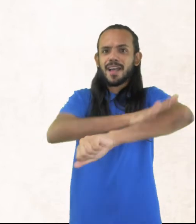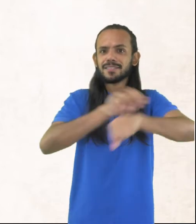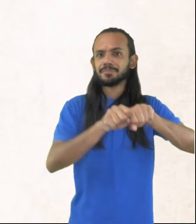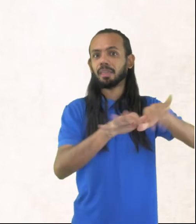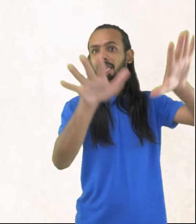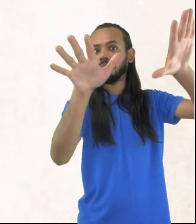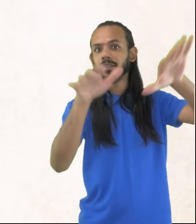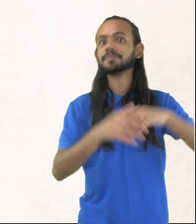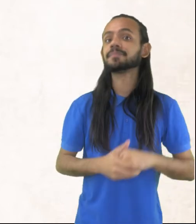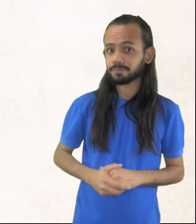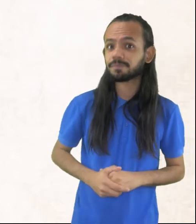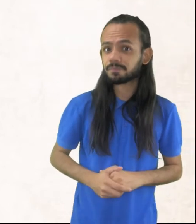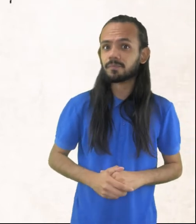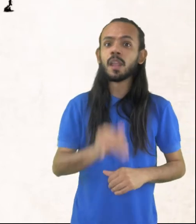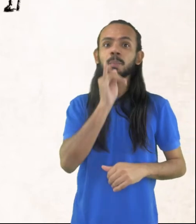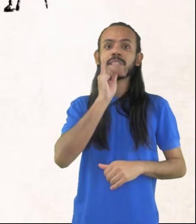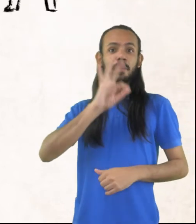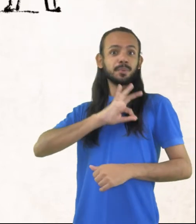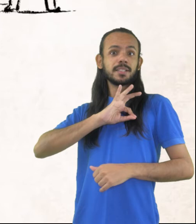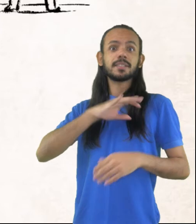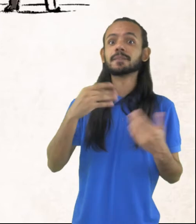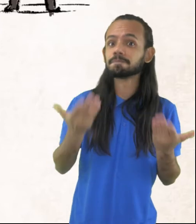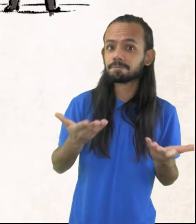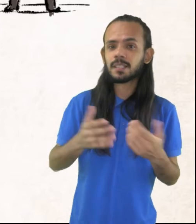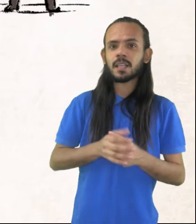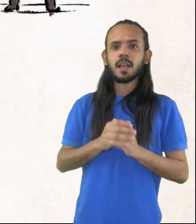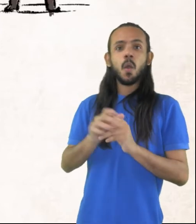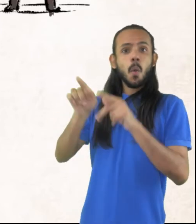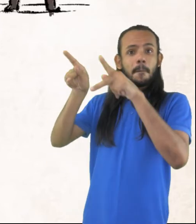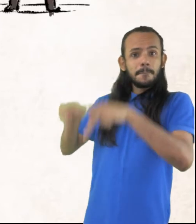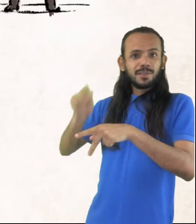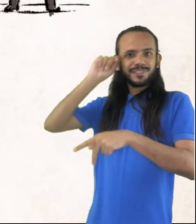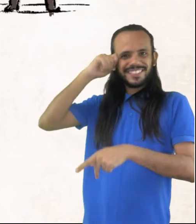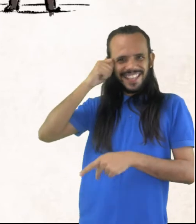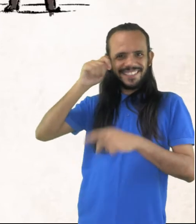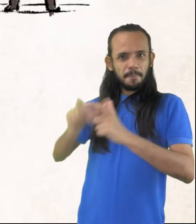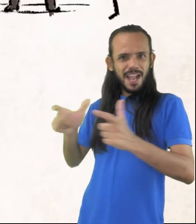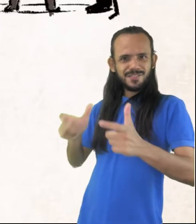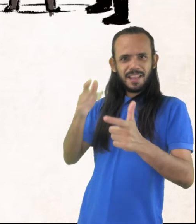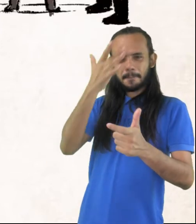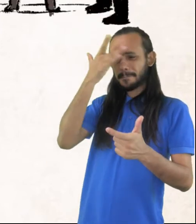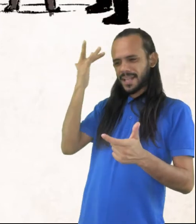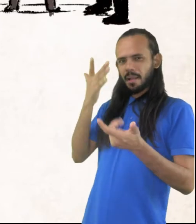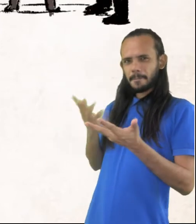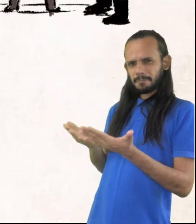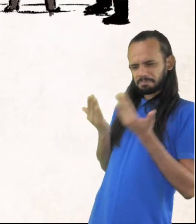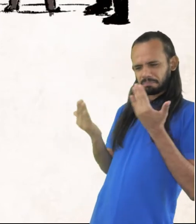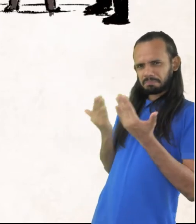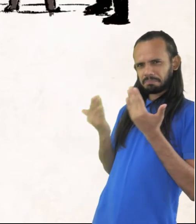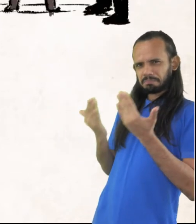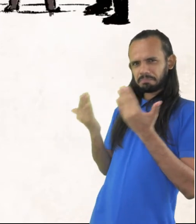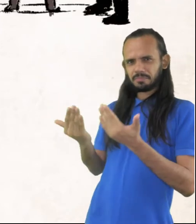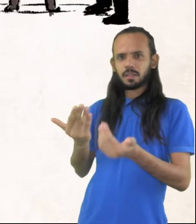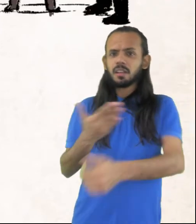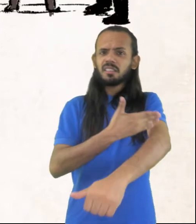o racismo e podemos observar isso em muitas ações da polícia. Negros são muito mais frequentemente vistos como suspeitos